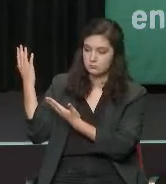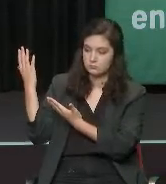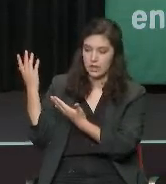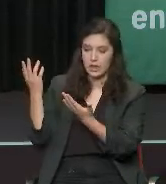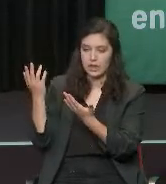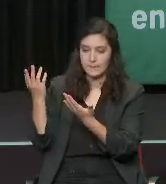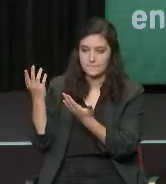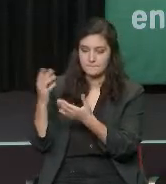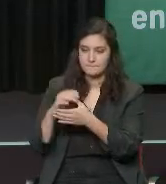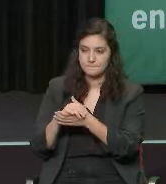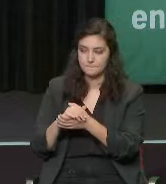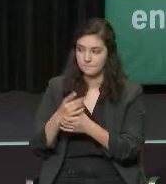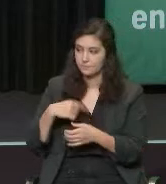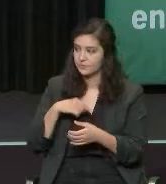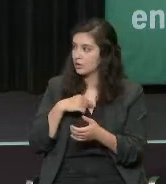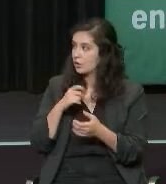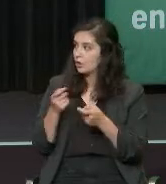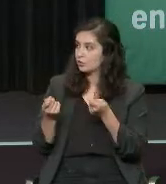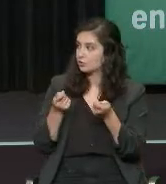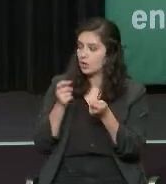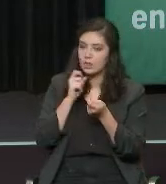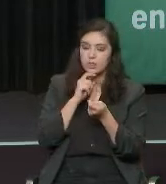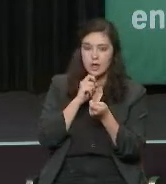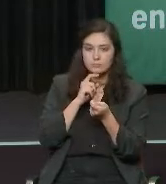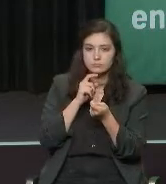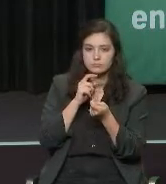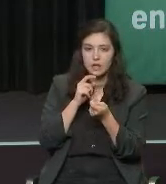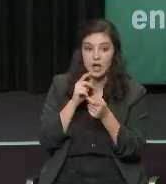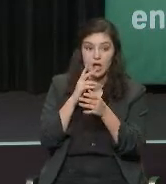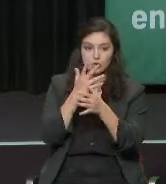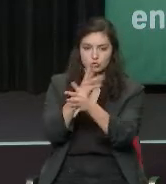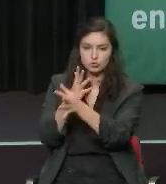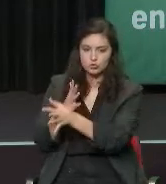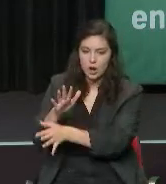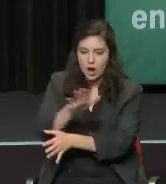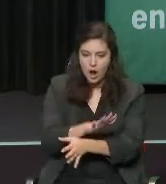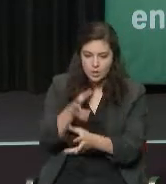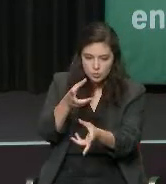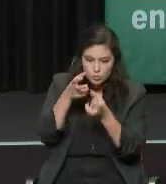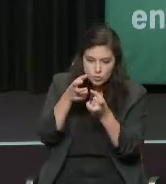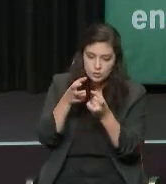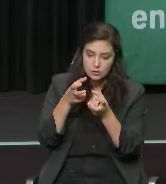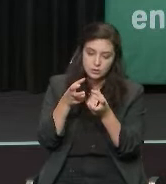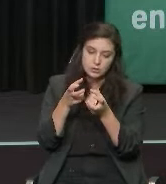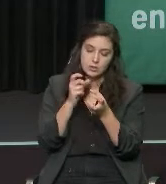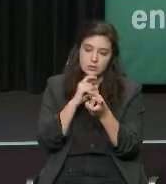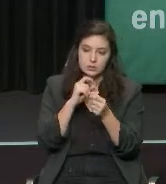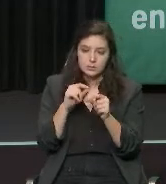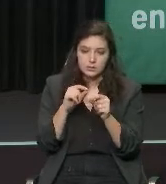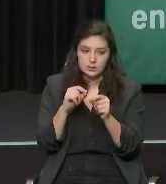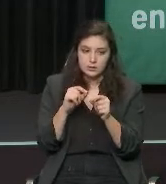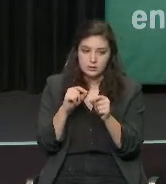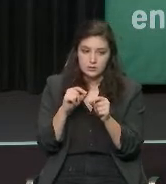vemos, em que podemos conseguir detectar áreas de fogo e